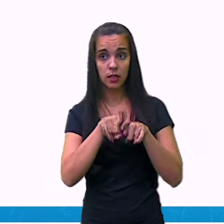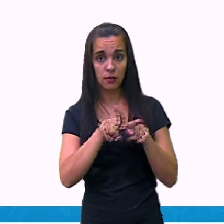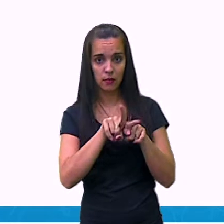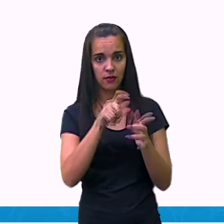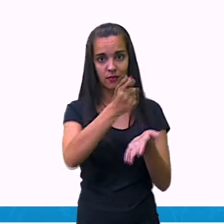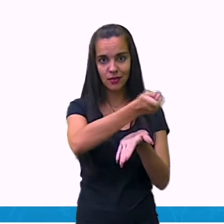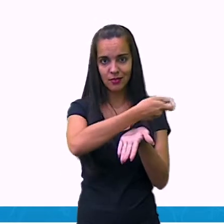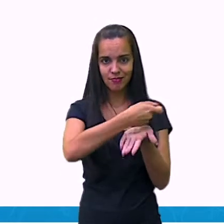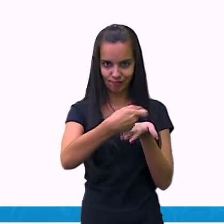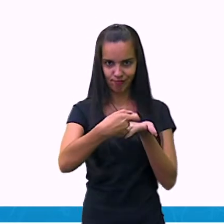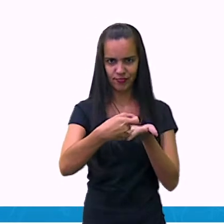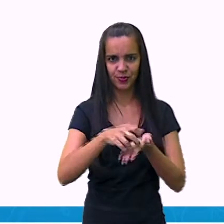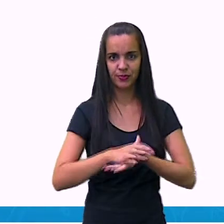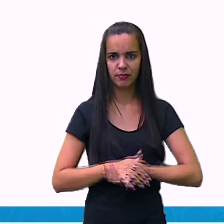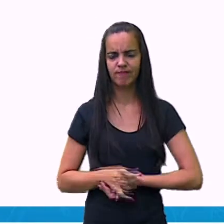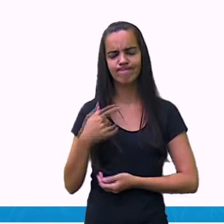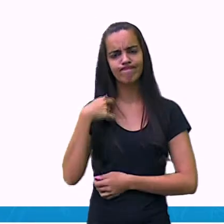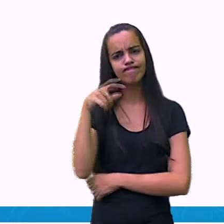e escreve.